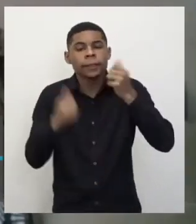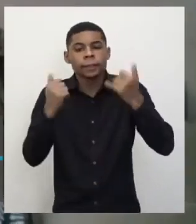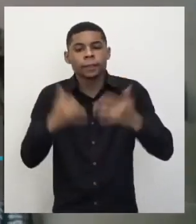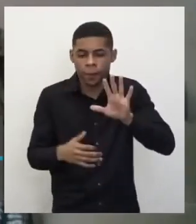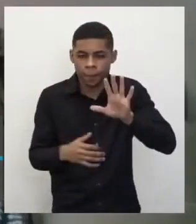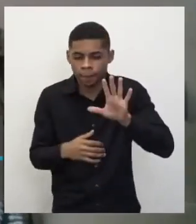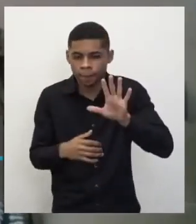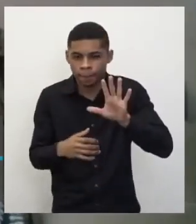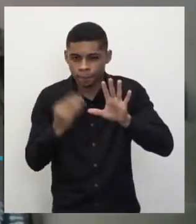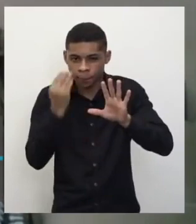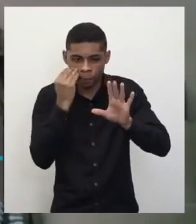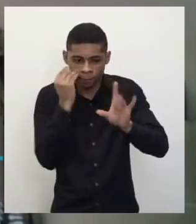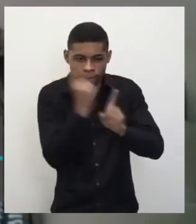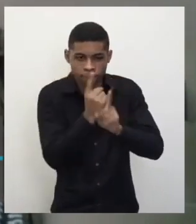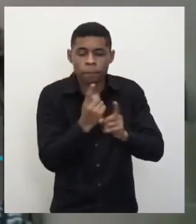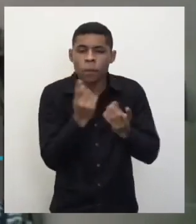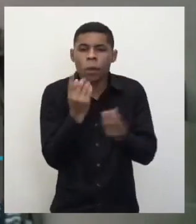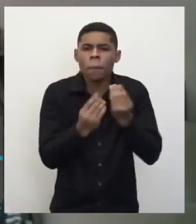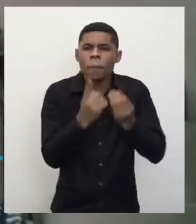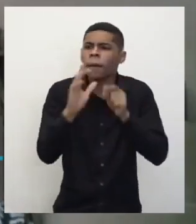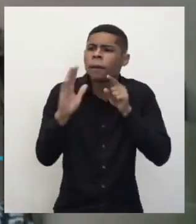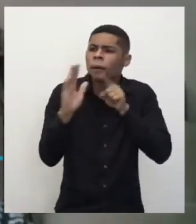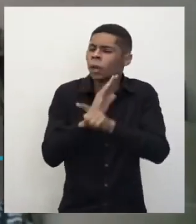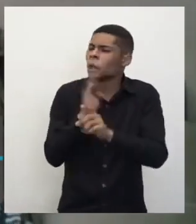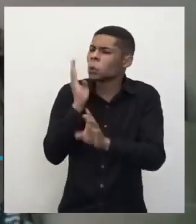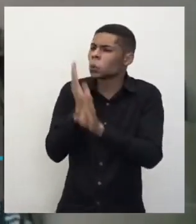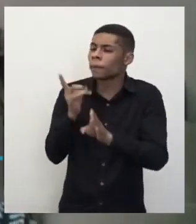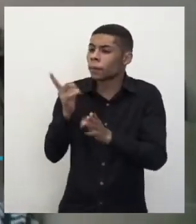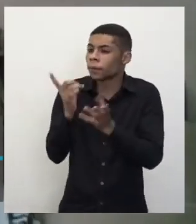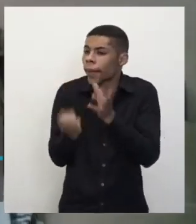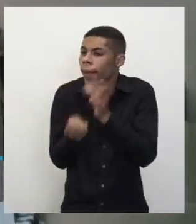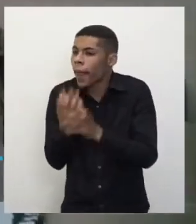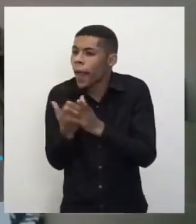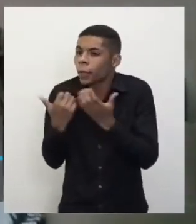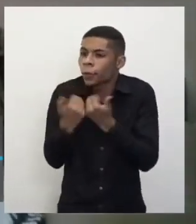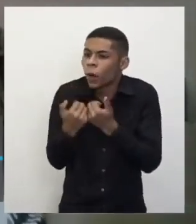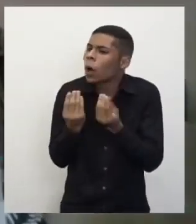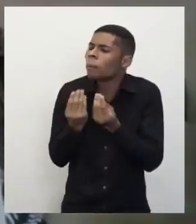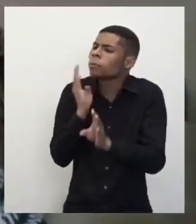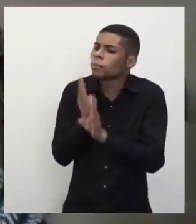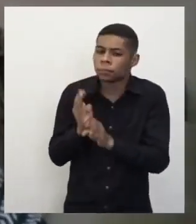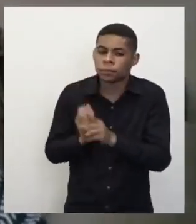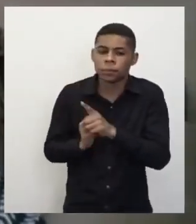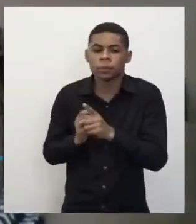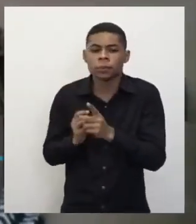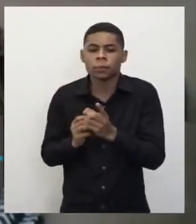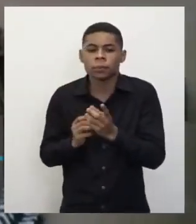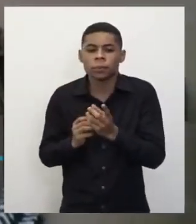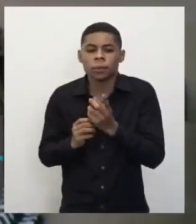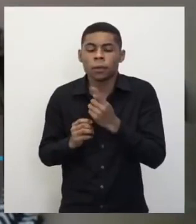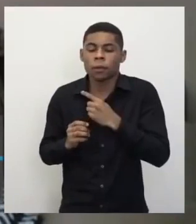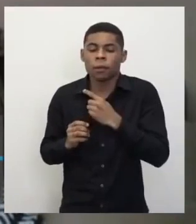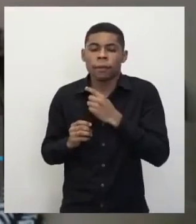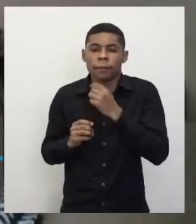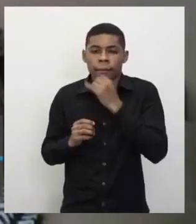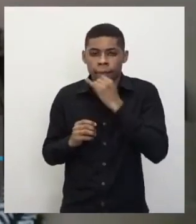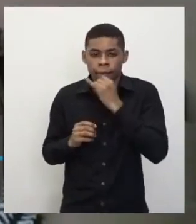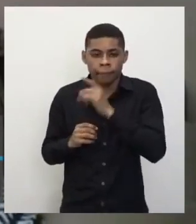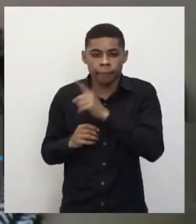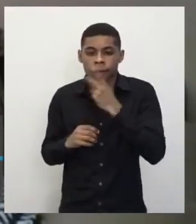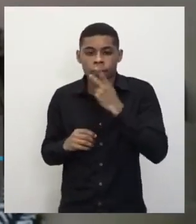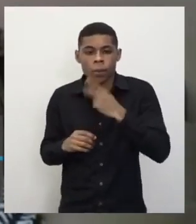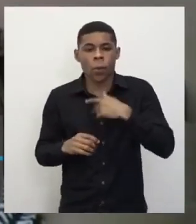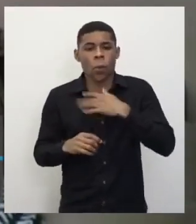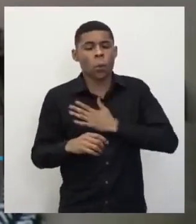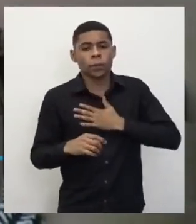falar, a pergunta é como você descobriu que gostava de criar jogos? Aí ele diz, eu sempre gostei muito do